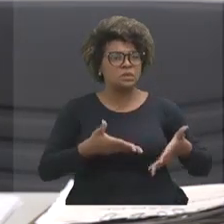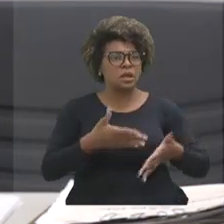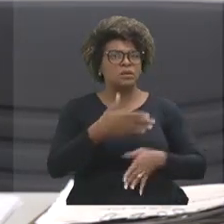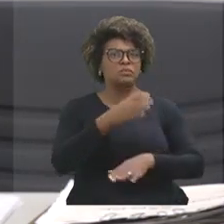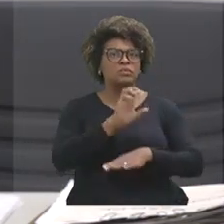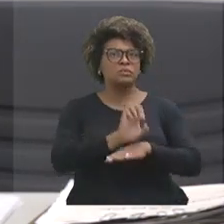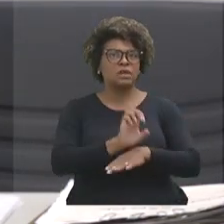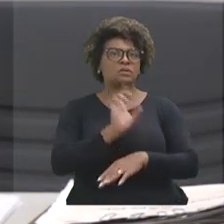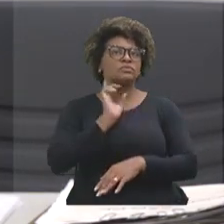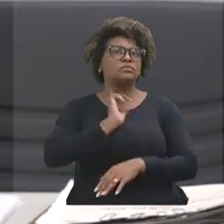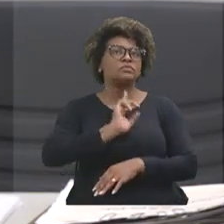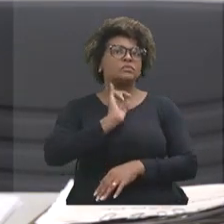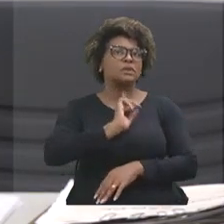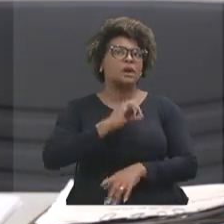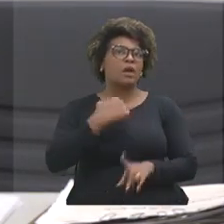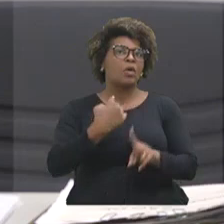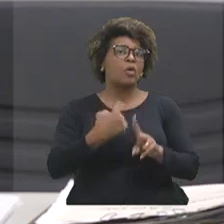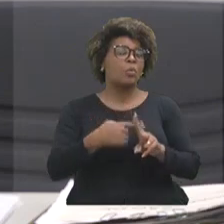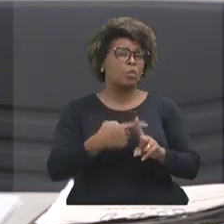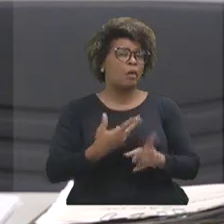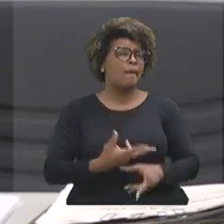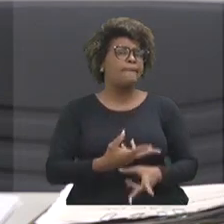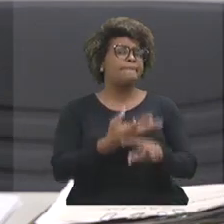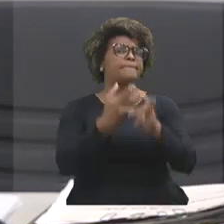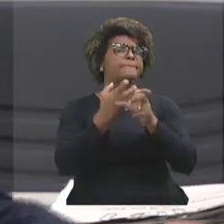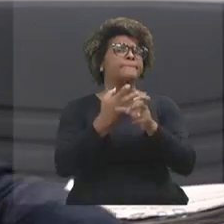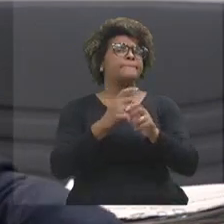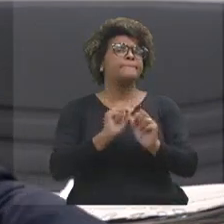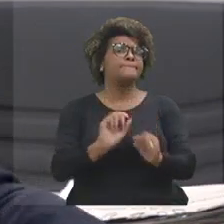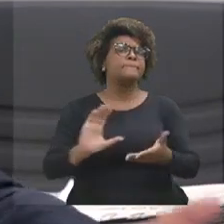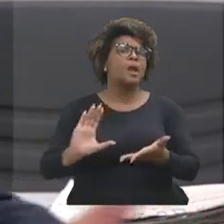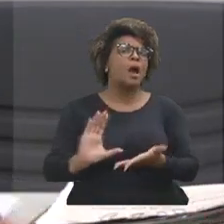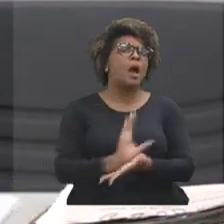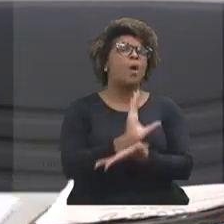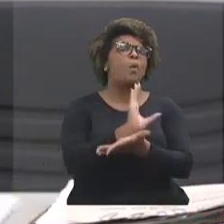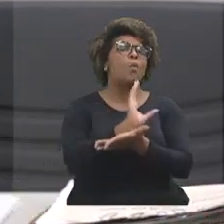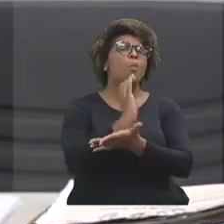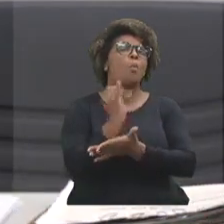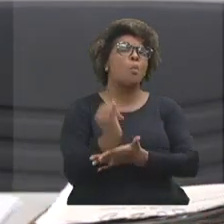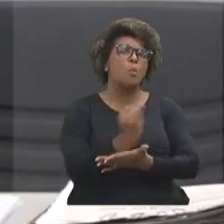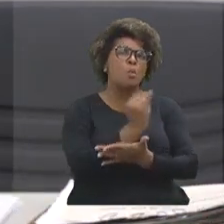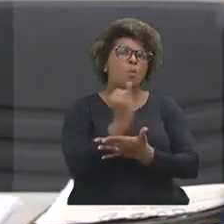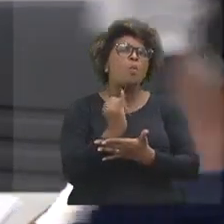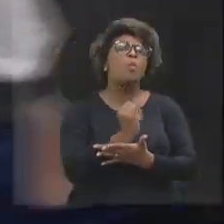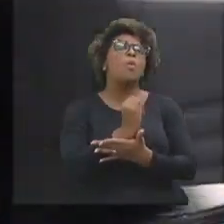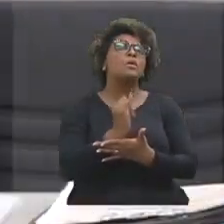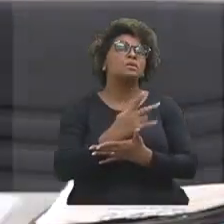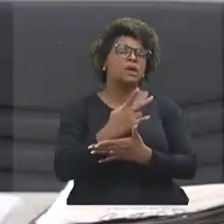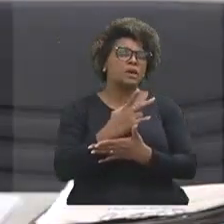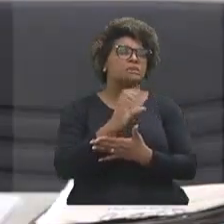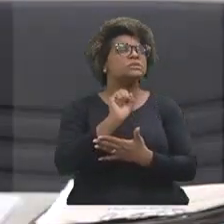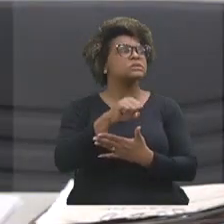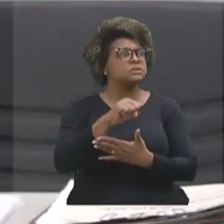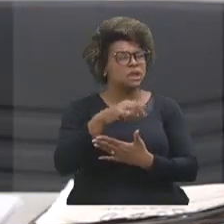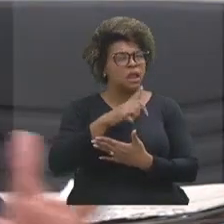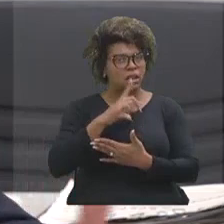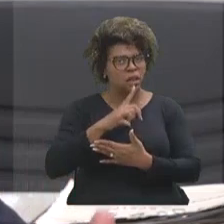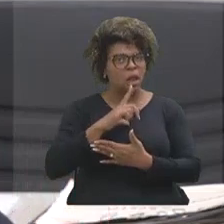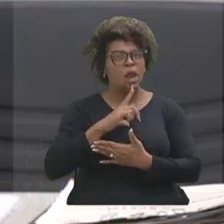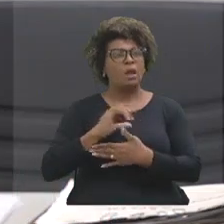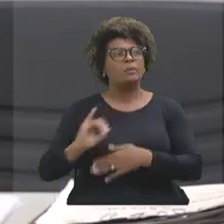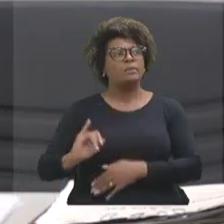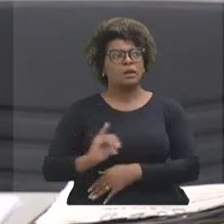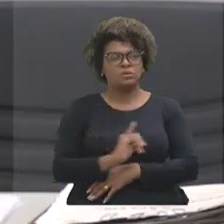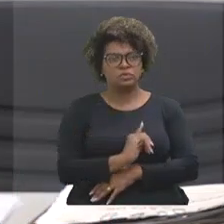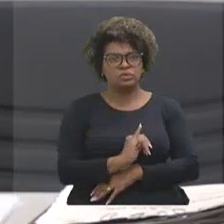Gerais que a gente tem visto que recursos importantes são passados As instituições e infelizmente